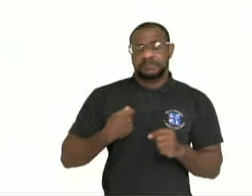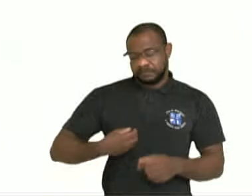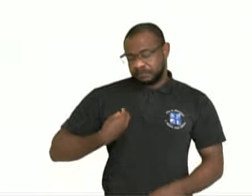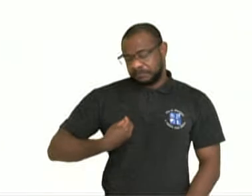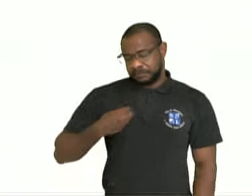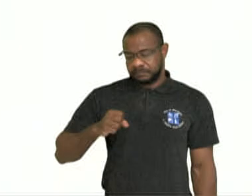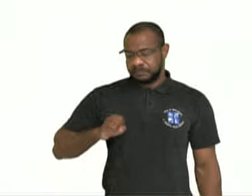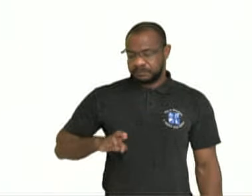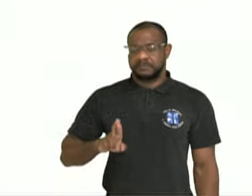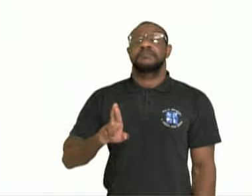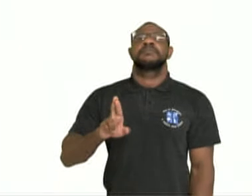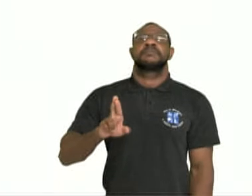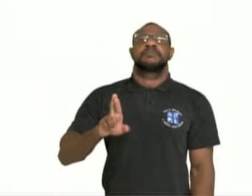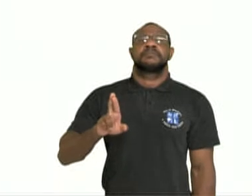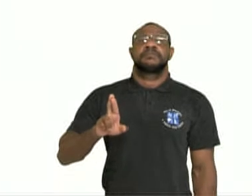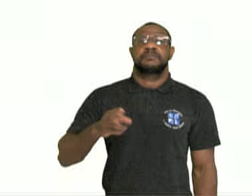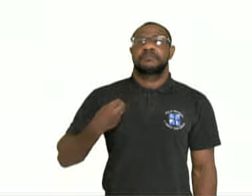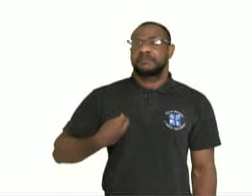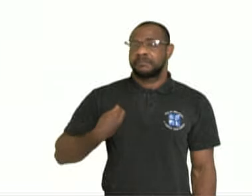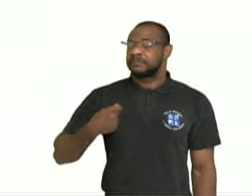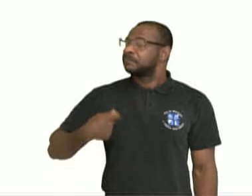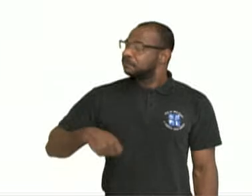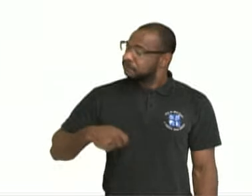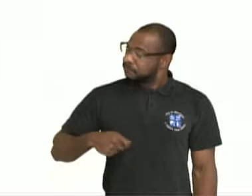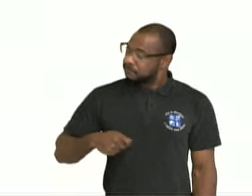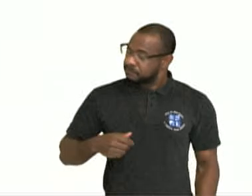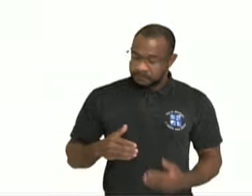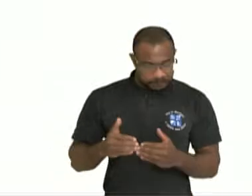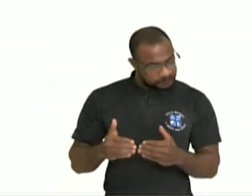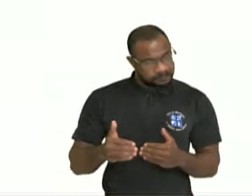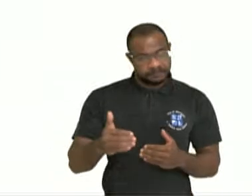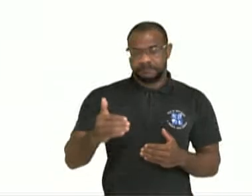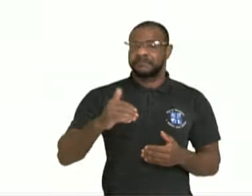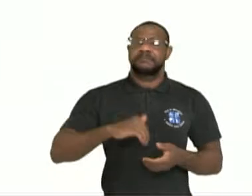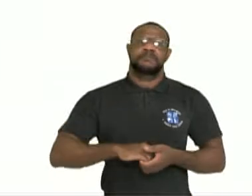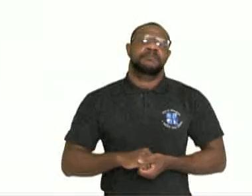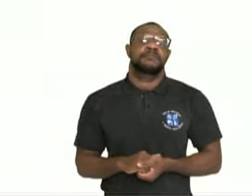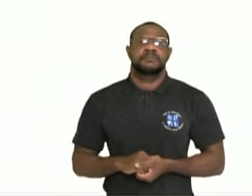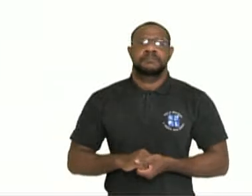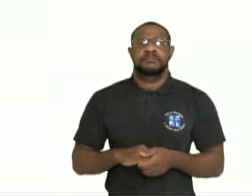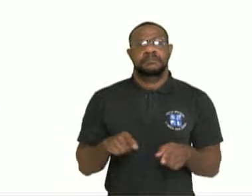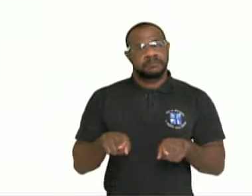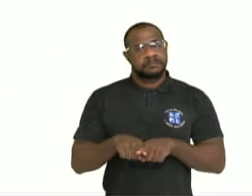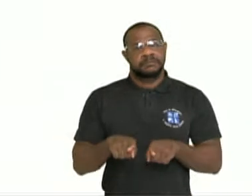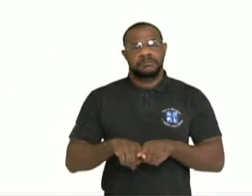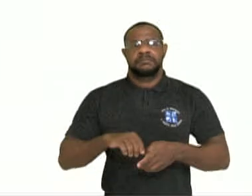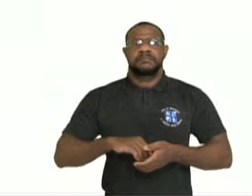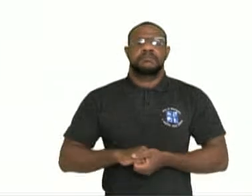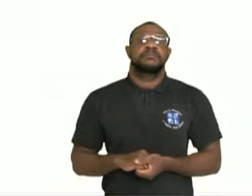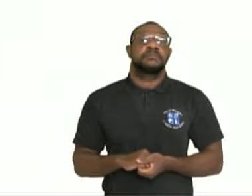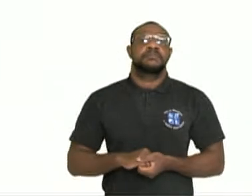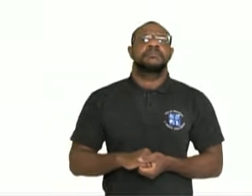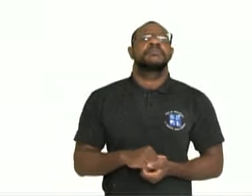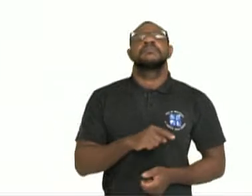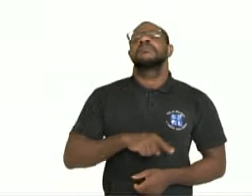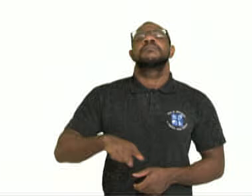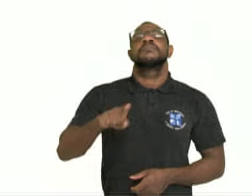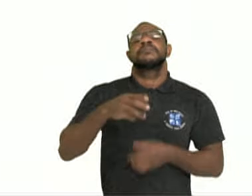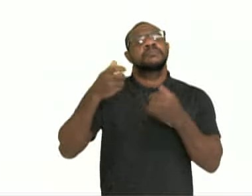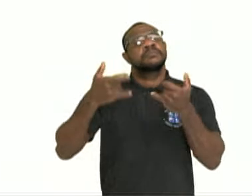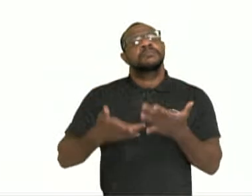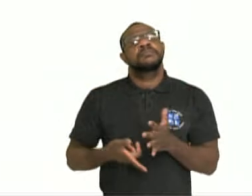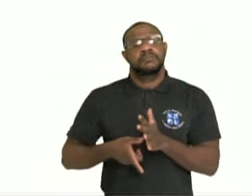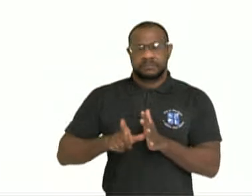ou seja, hay que actuar, poner em prática e viver. É aquilo que eu estava comentando com